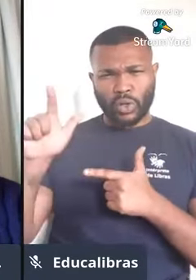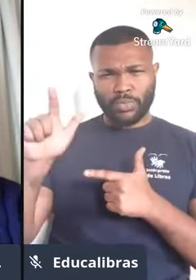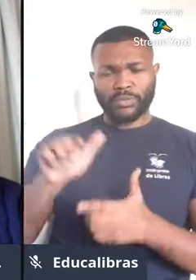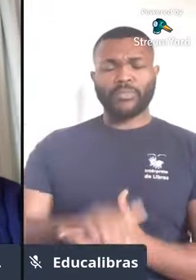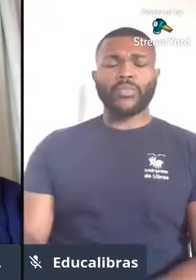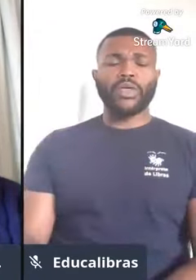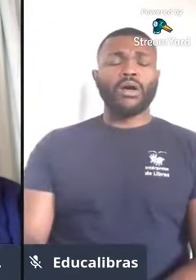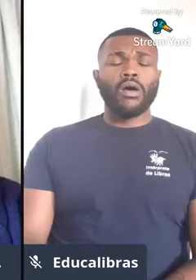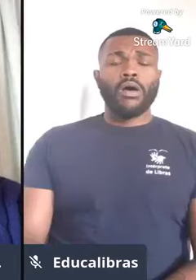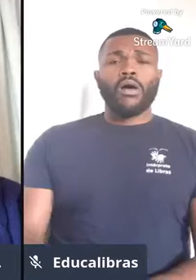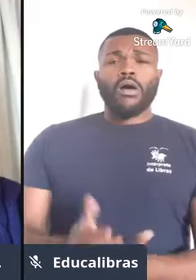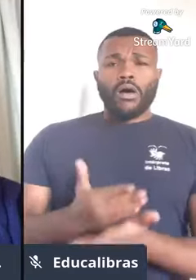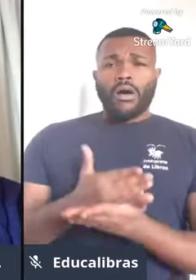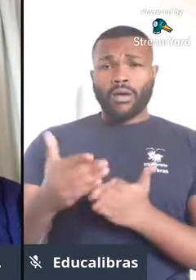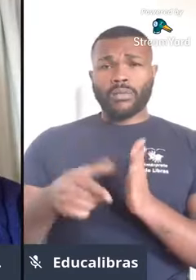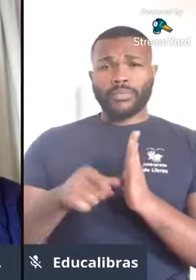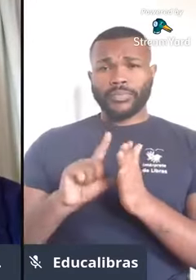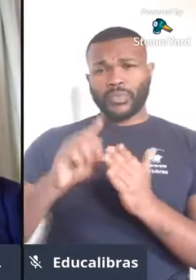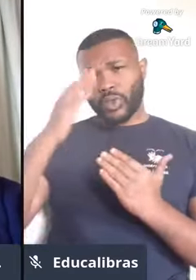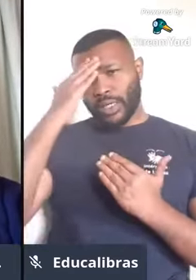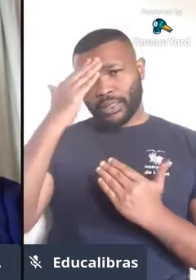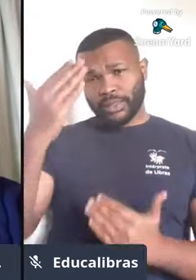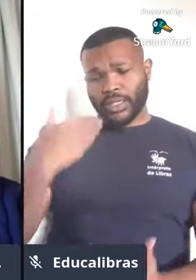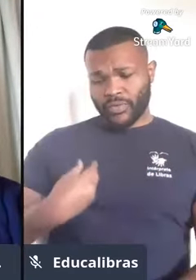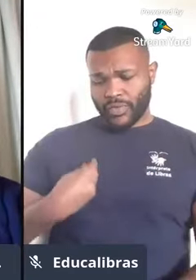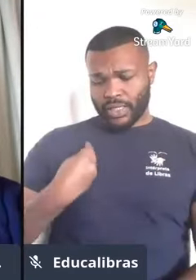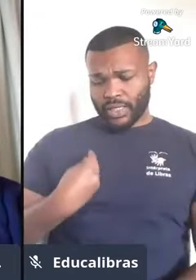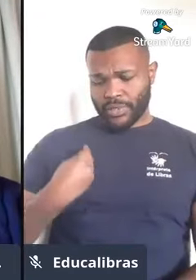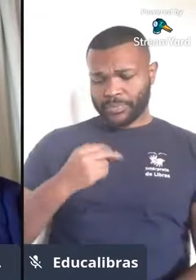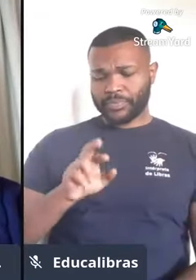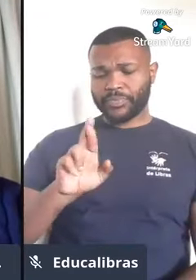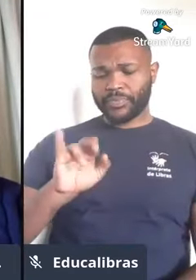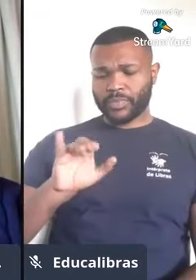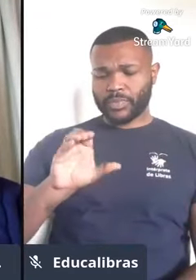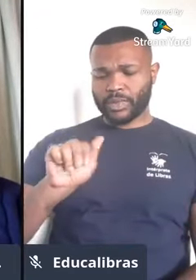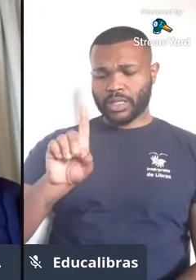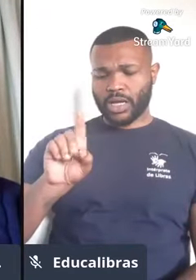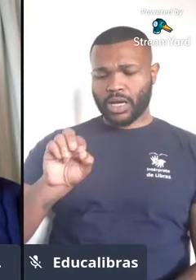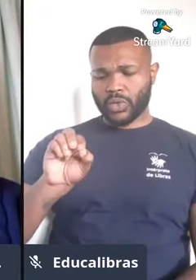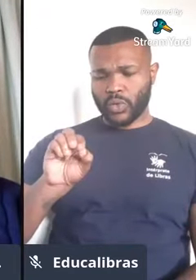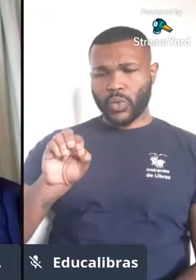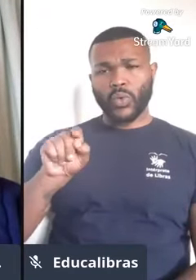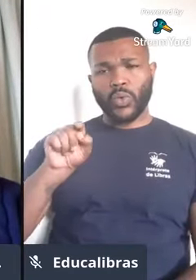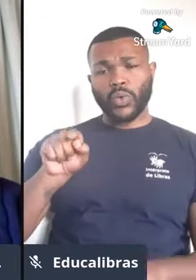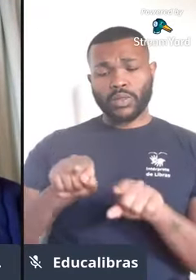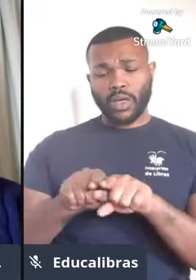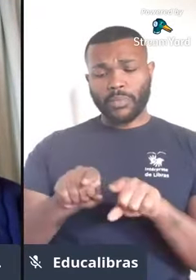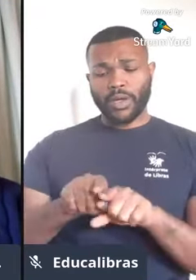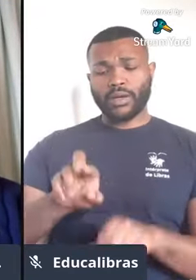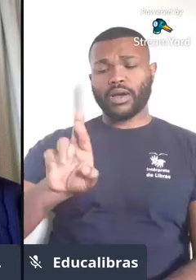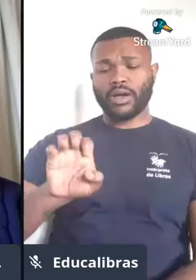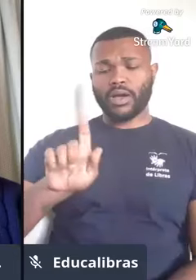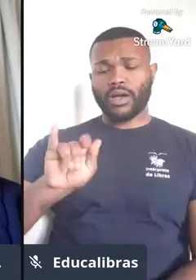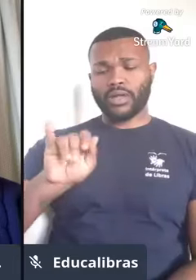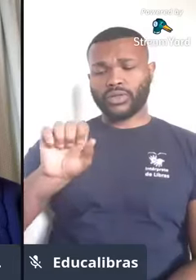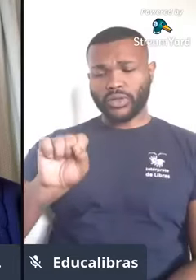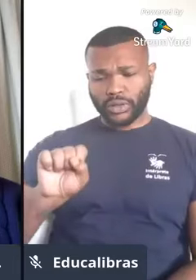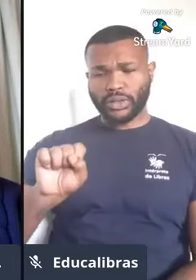começar, agradecer aqui a presença do Ricardo Heidmann, do Regis Guariente,